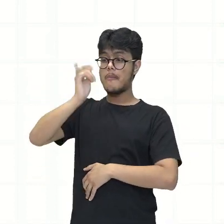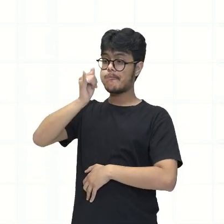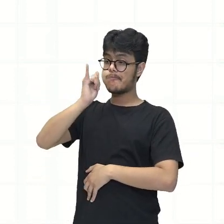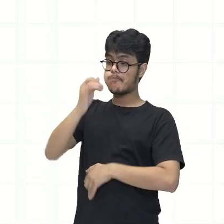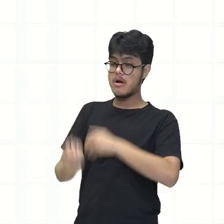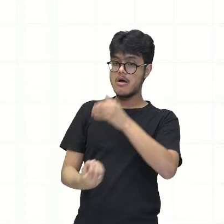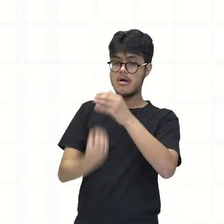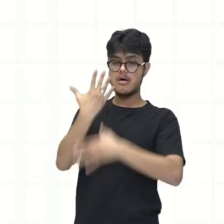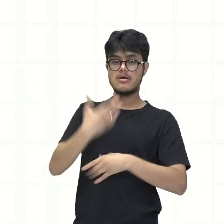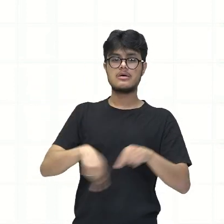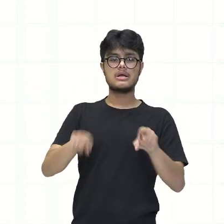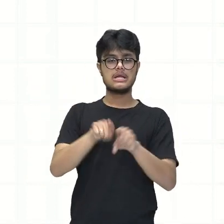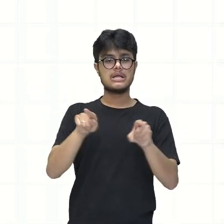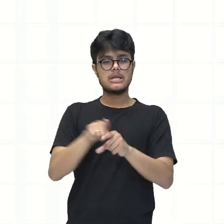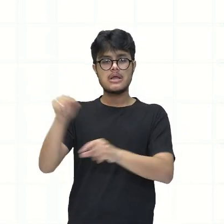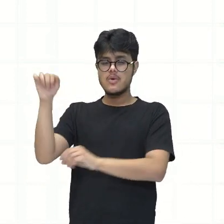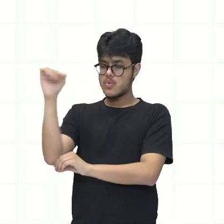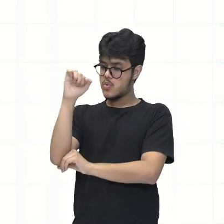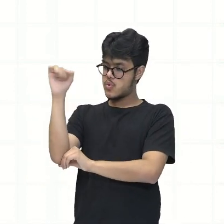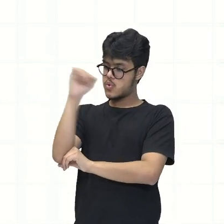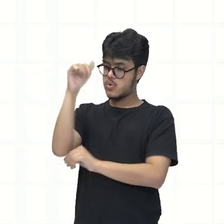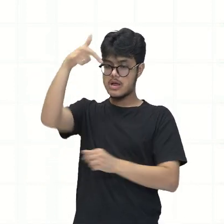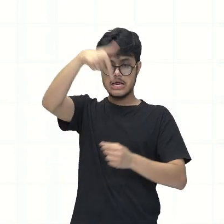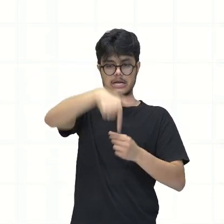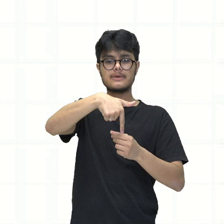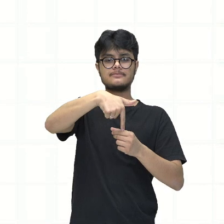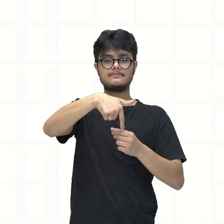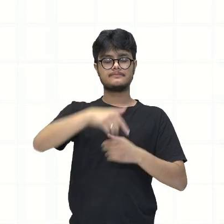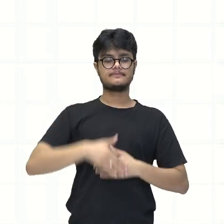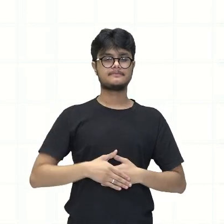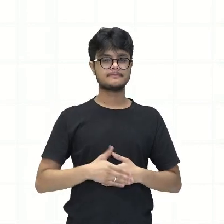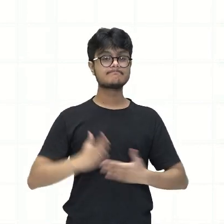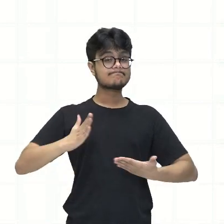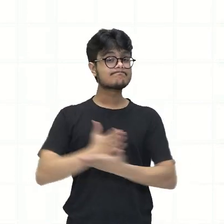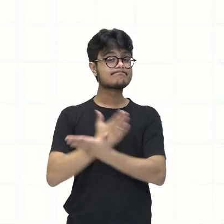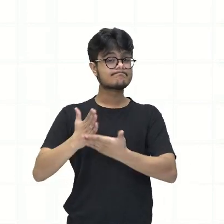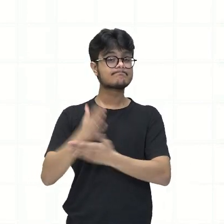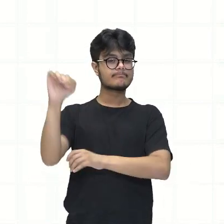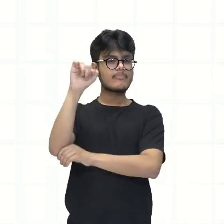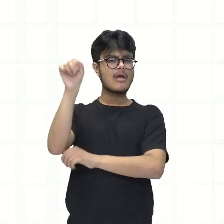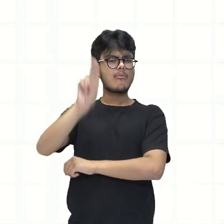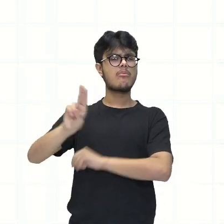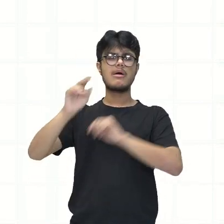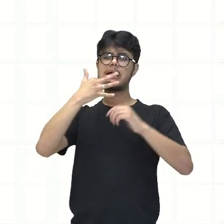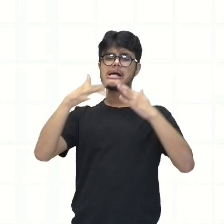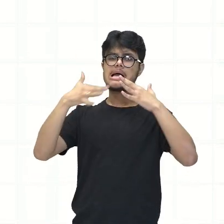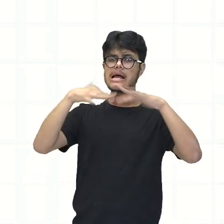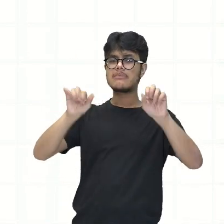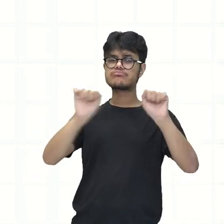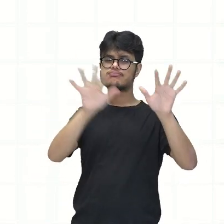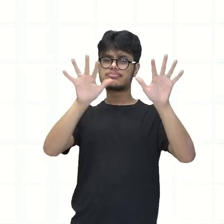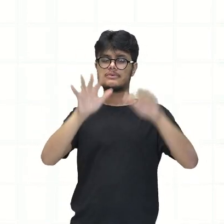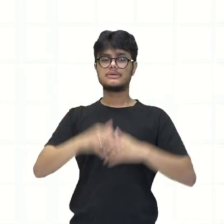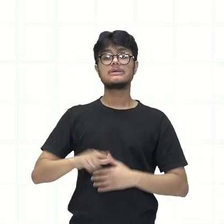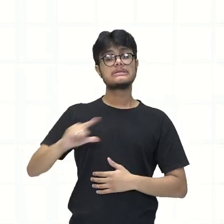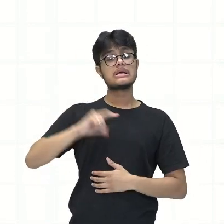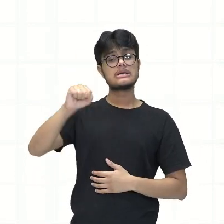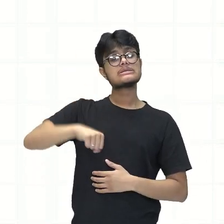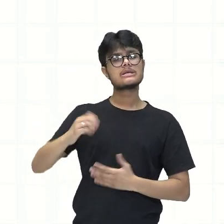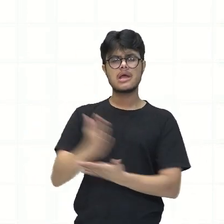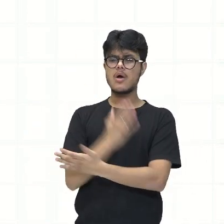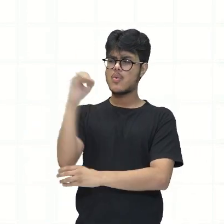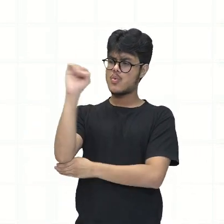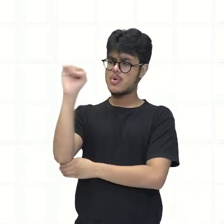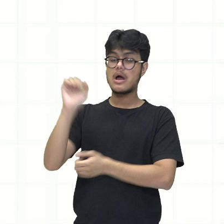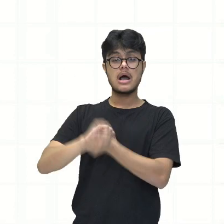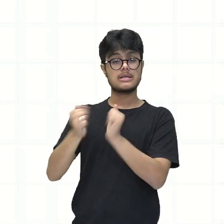eletricidade, de aquecimento e como combustível veicular também. Então, já existem carros